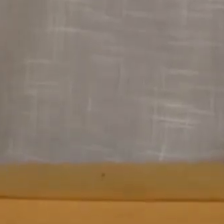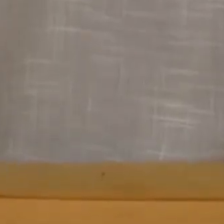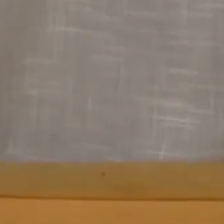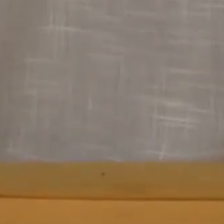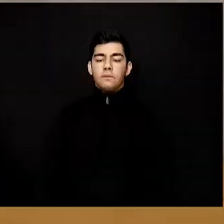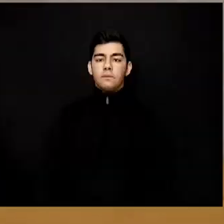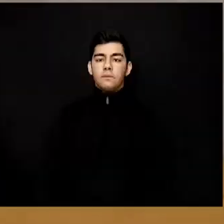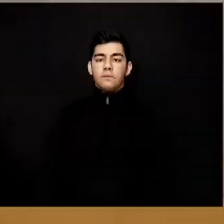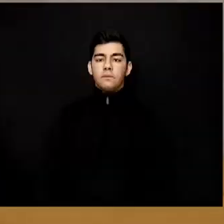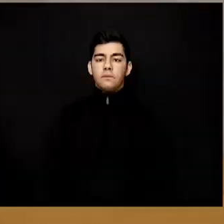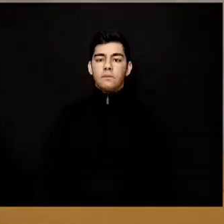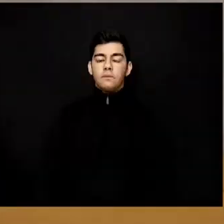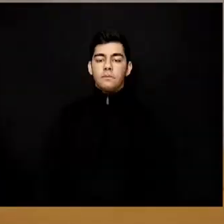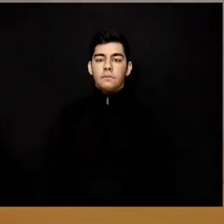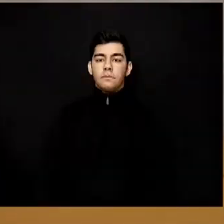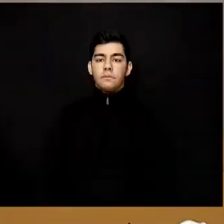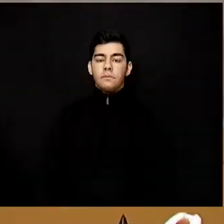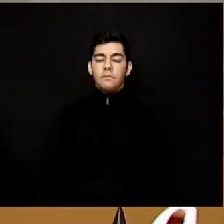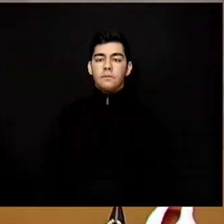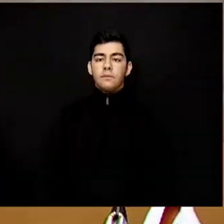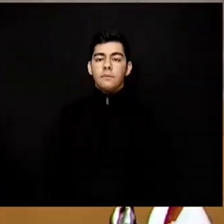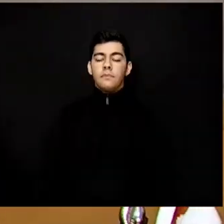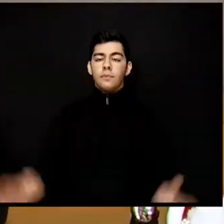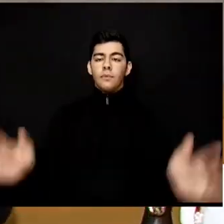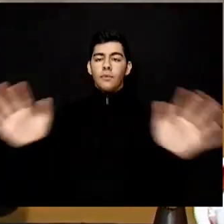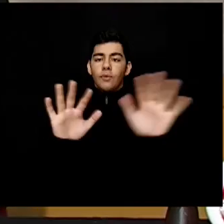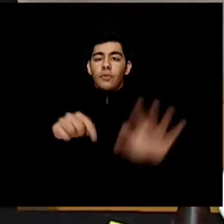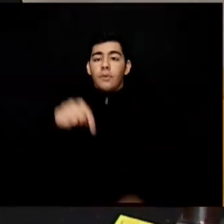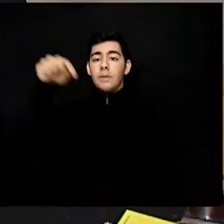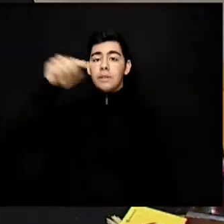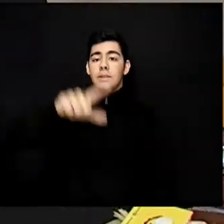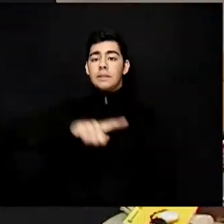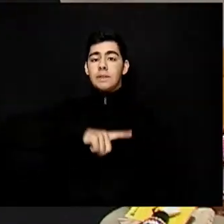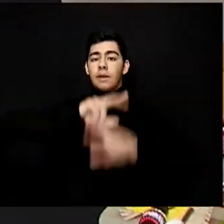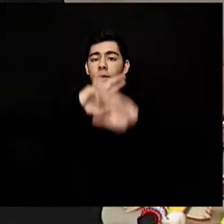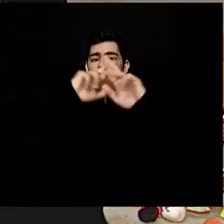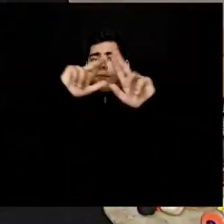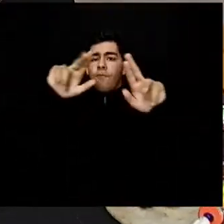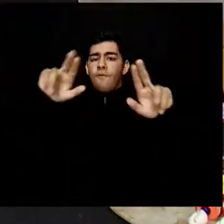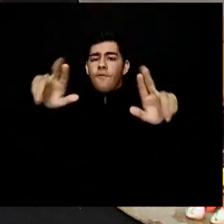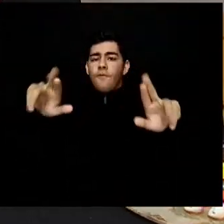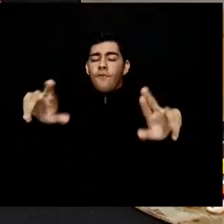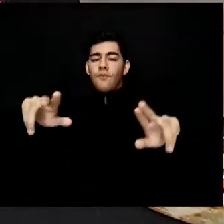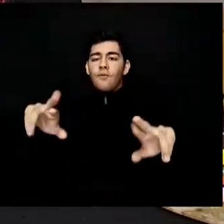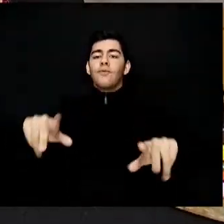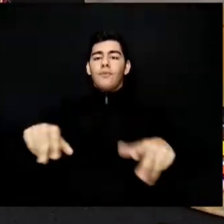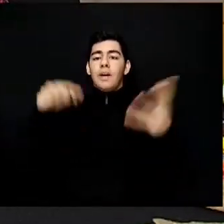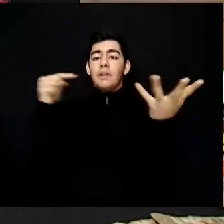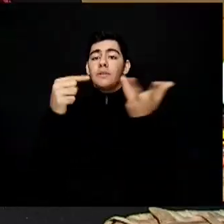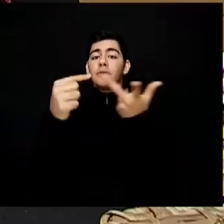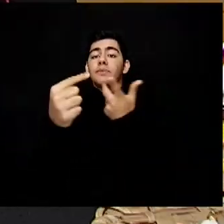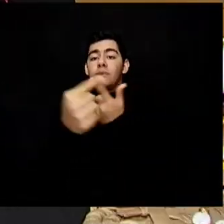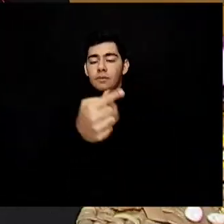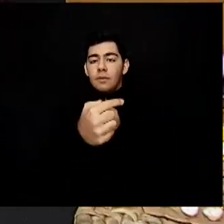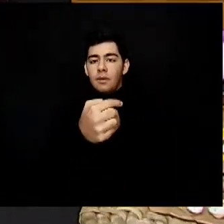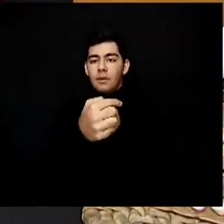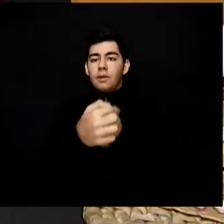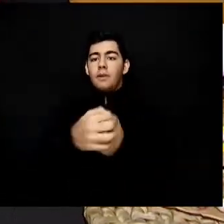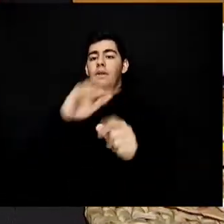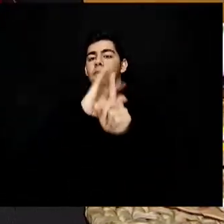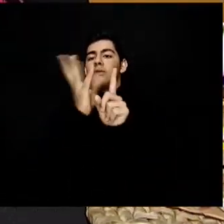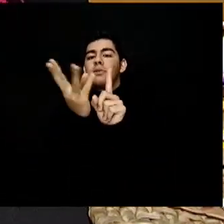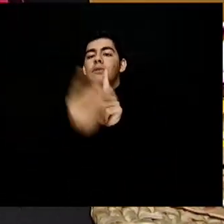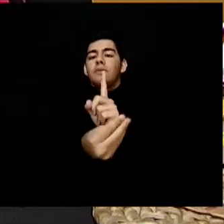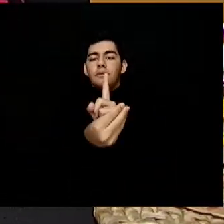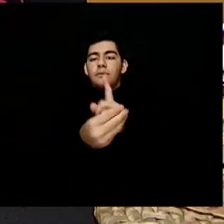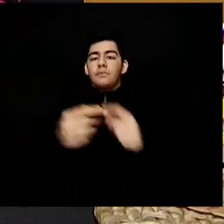Faça Você Mesmo de hoje está recheado de ancestralidade, beleza e arte, porque as peças da Iane Santana